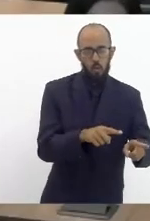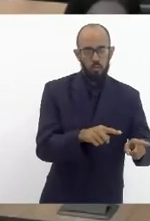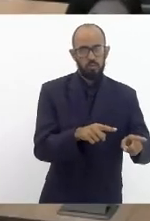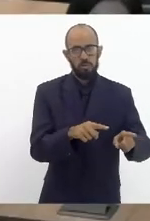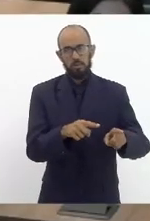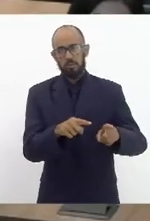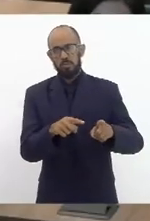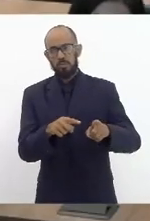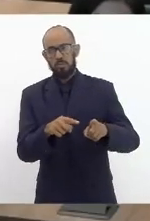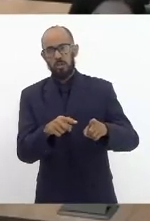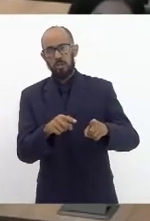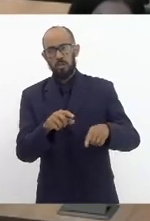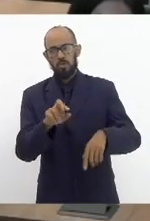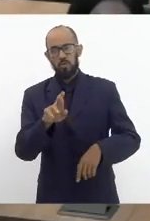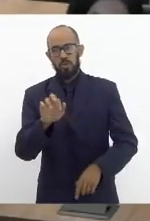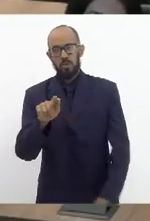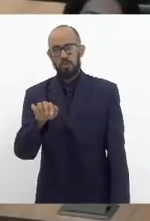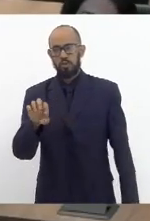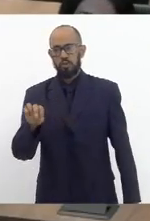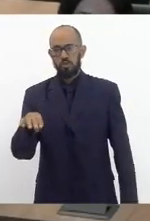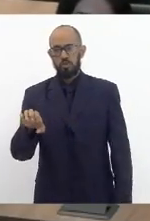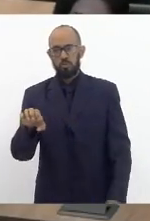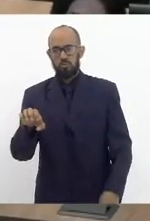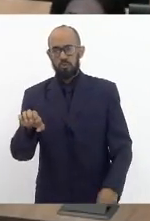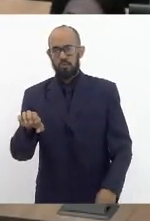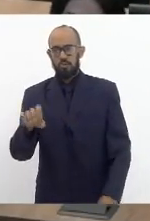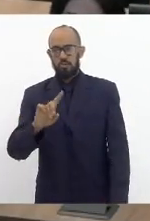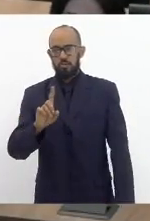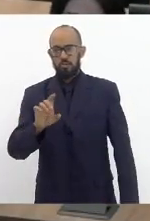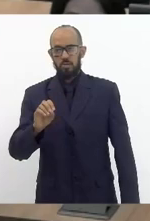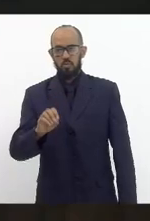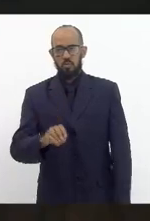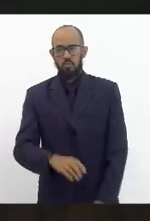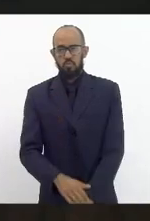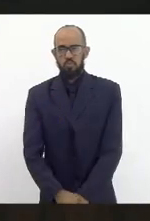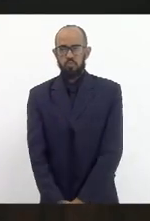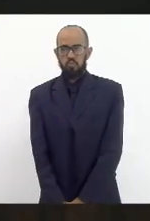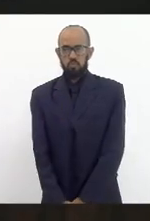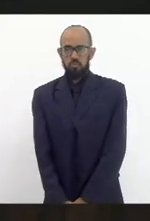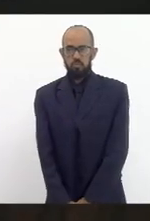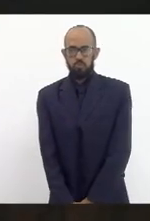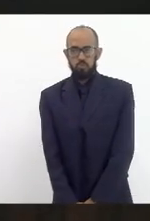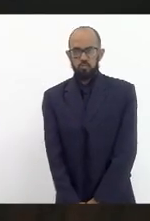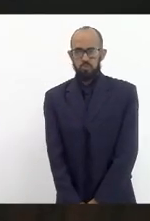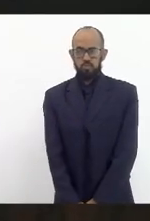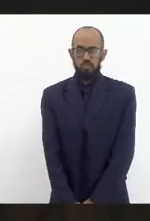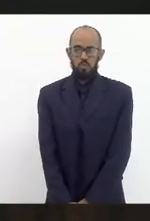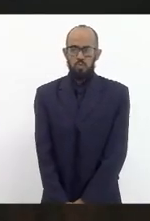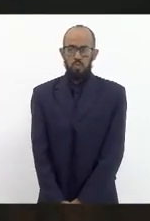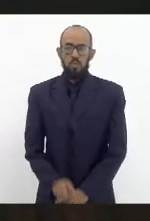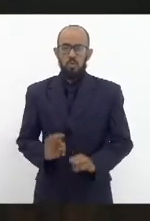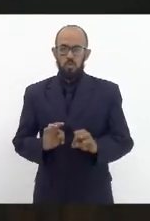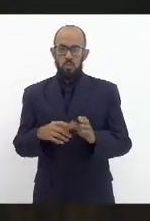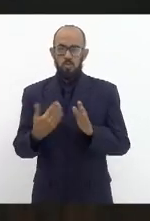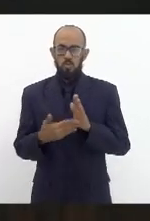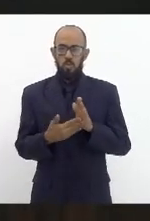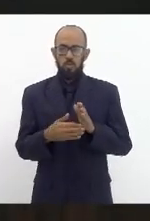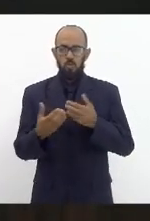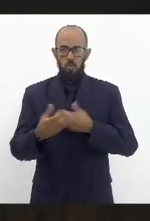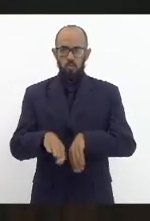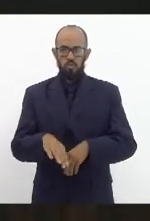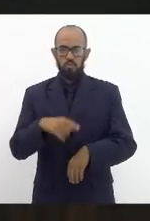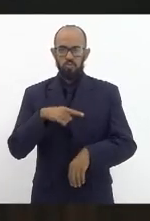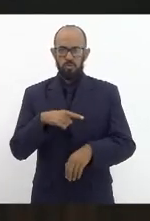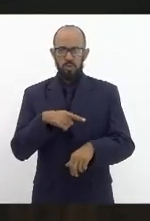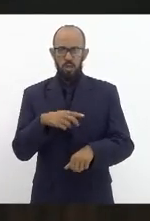fiscal. Né, doutora? Ele não afronta o regime de recuperação fiscal. Todo concurso tem uma reserva, se não me